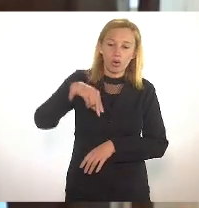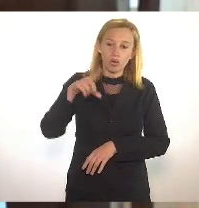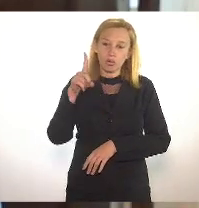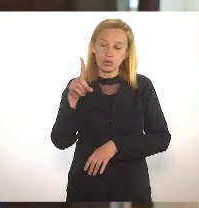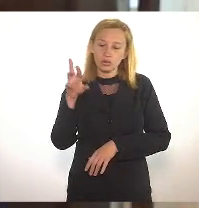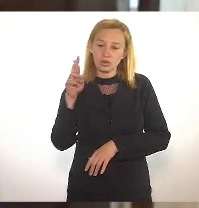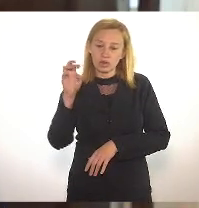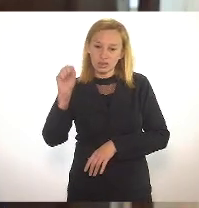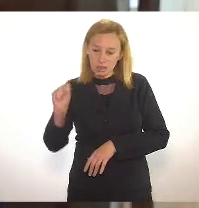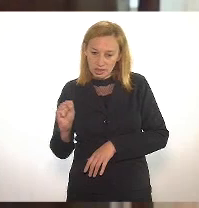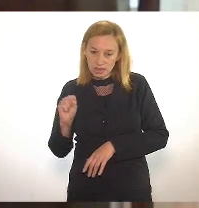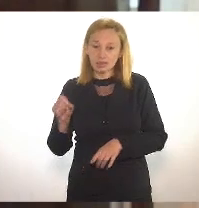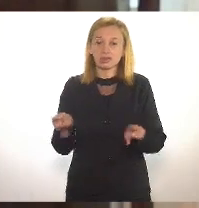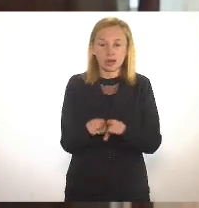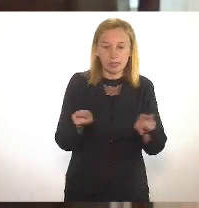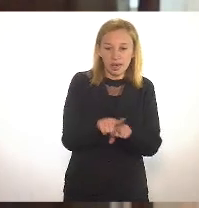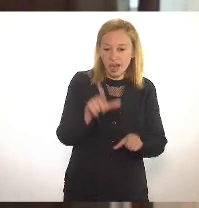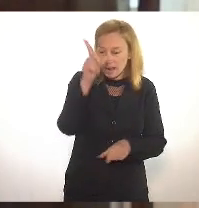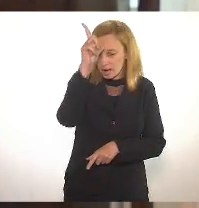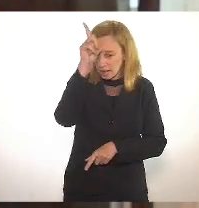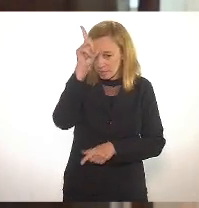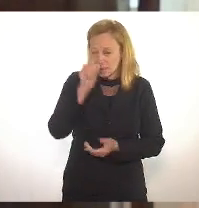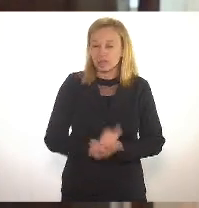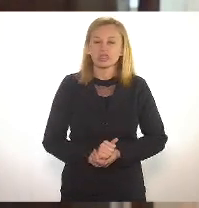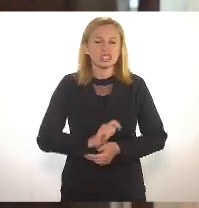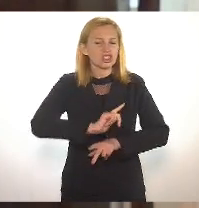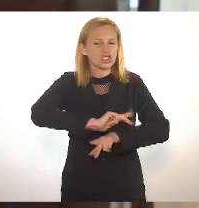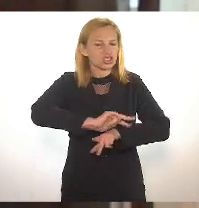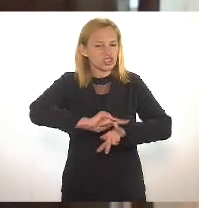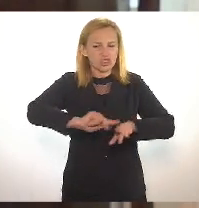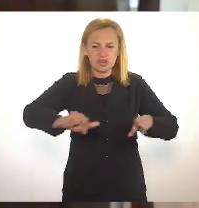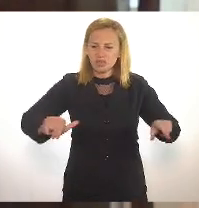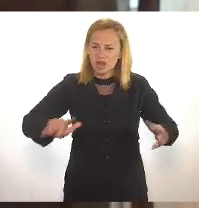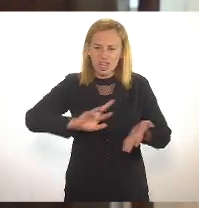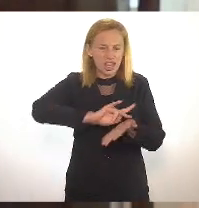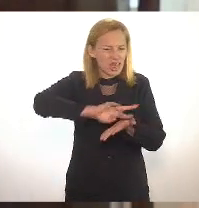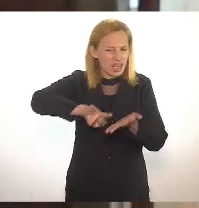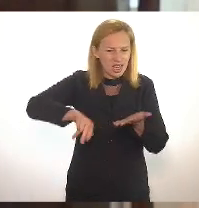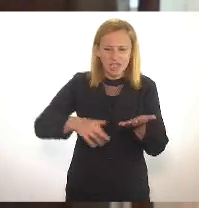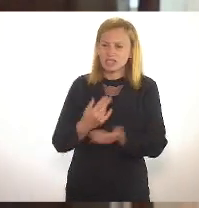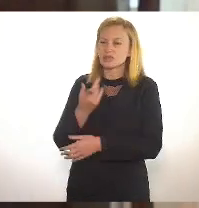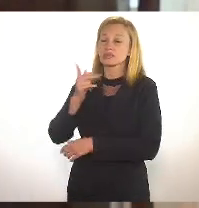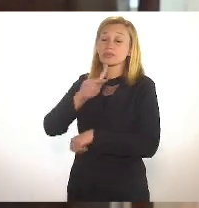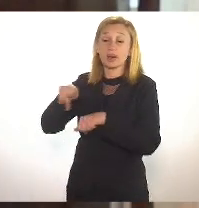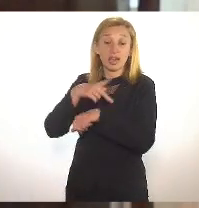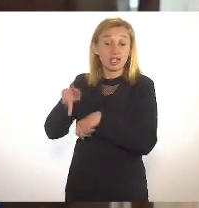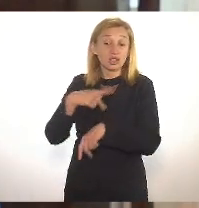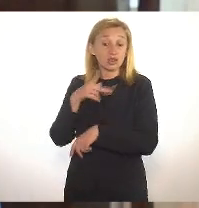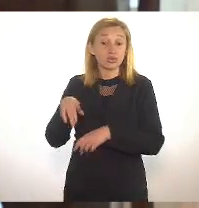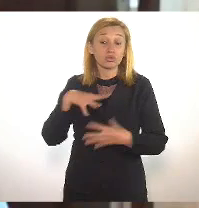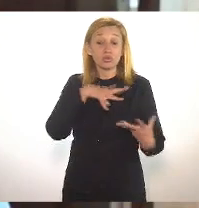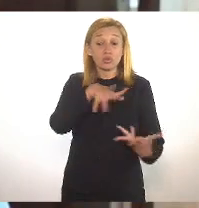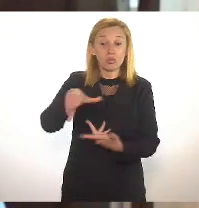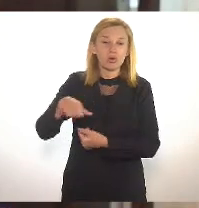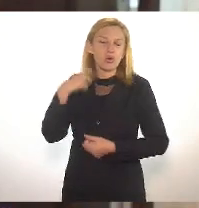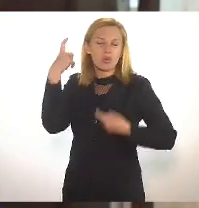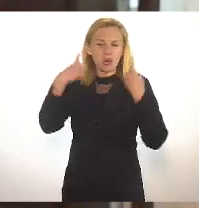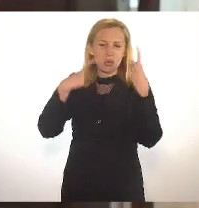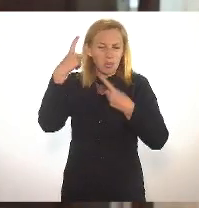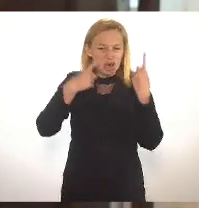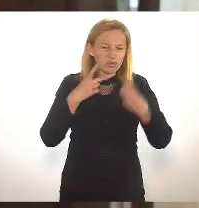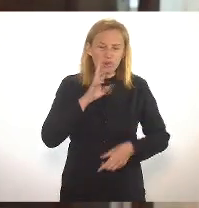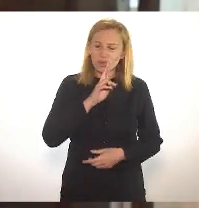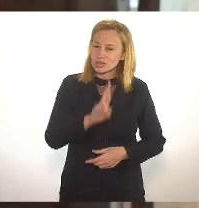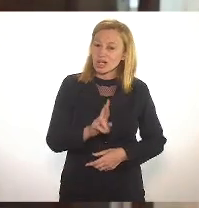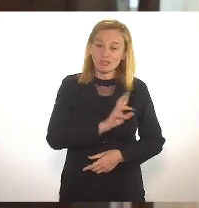na Alemanha e em diversos outros países do mundo, preocupado não com o resultado.